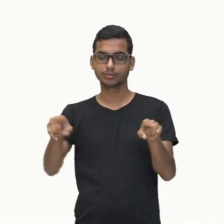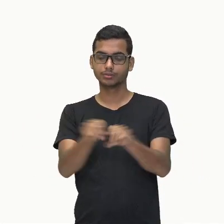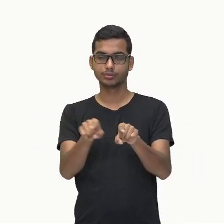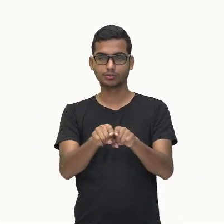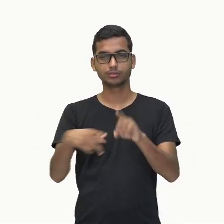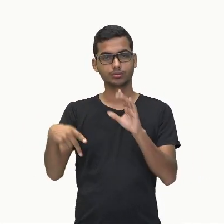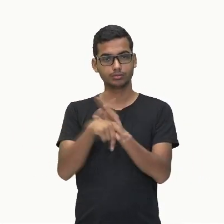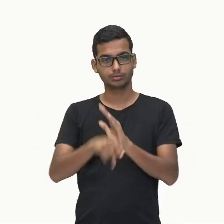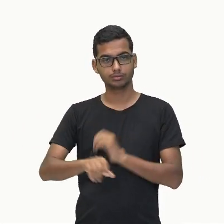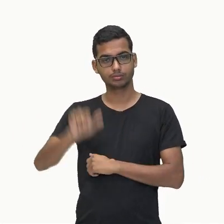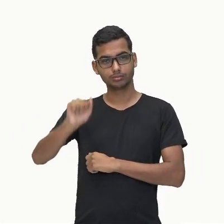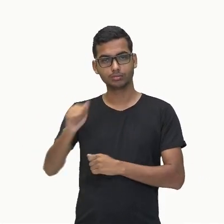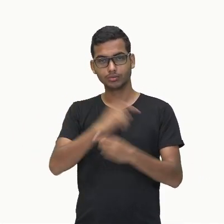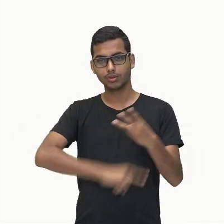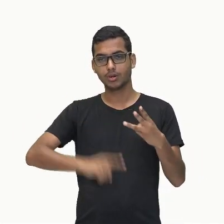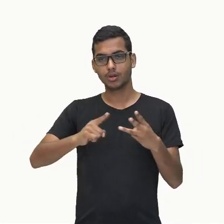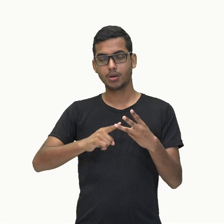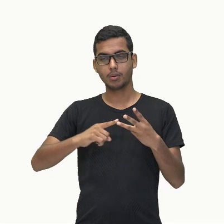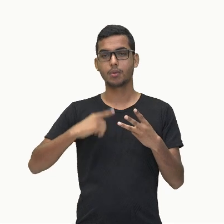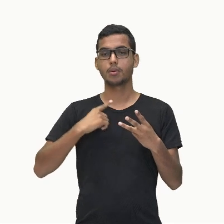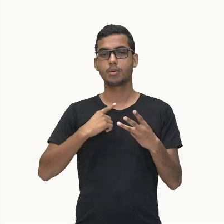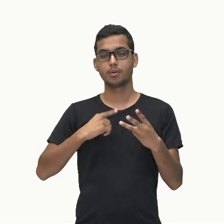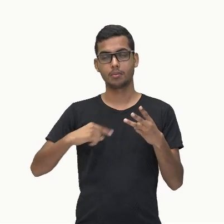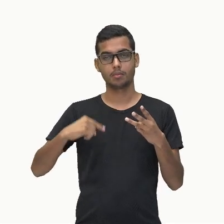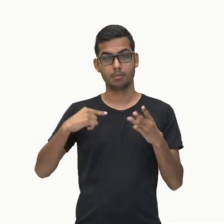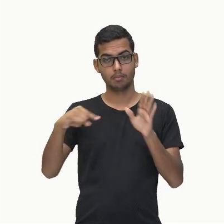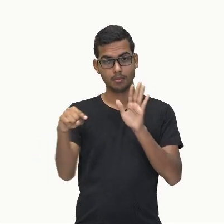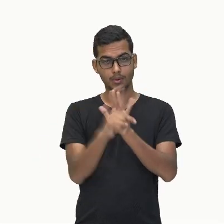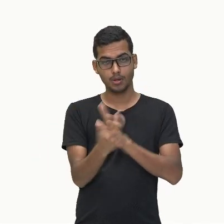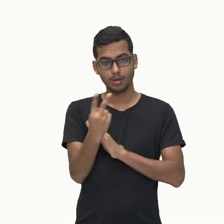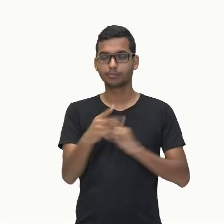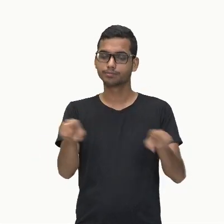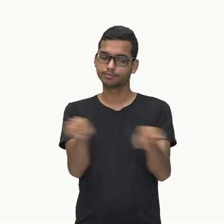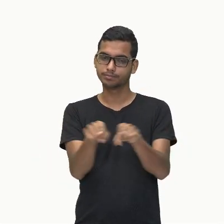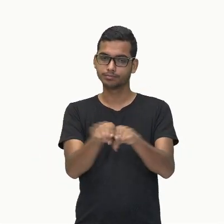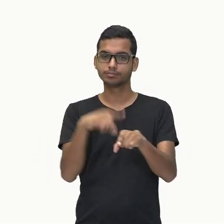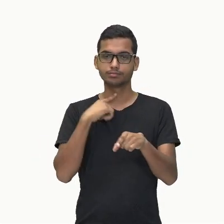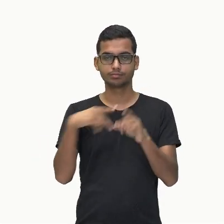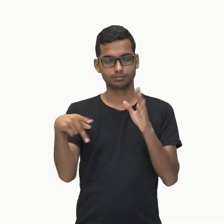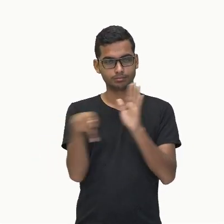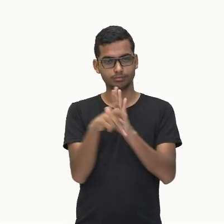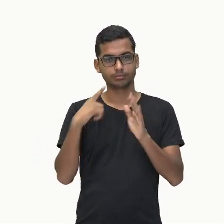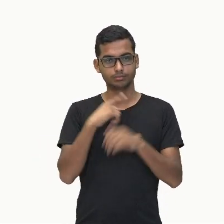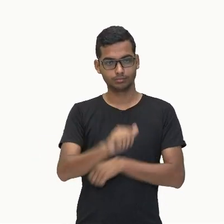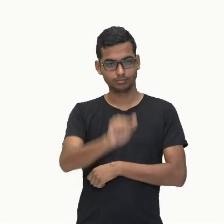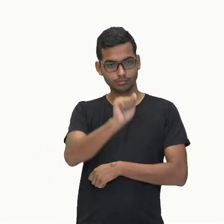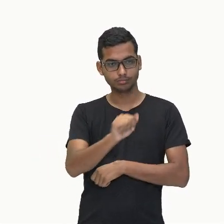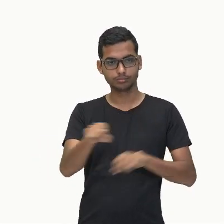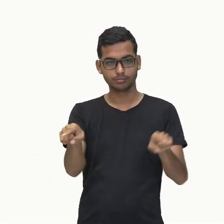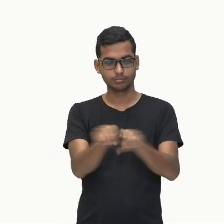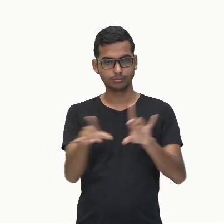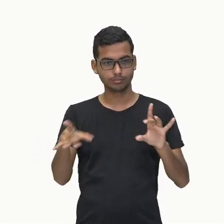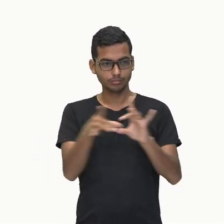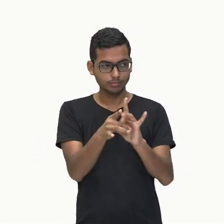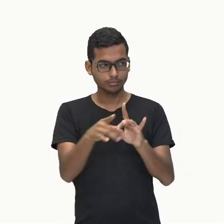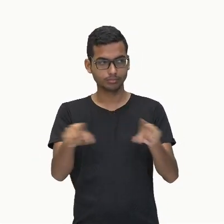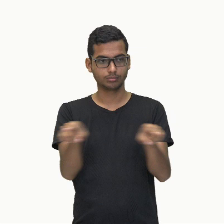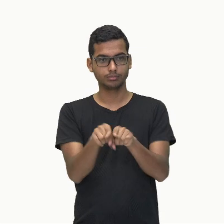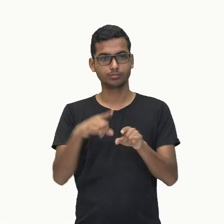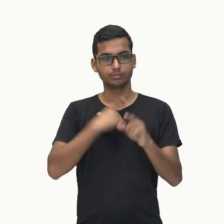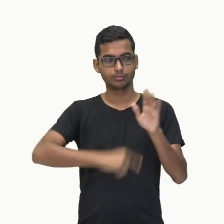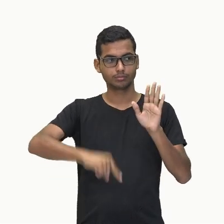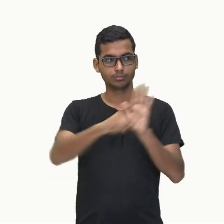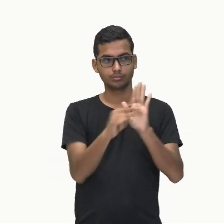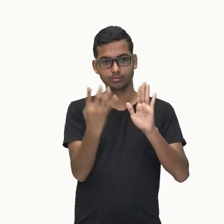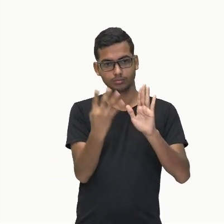A. O menos 2 também está aqui no conjunto A. O menos 4 está aqui no